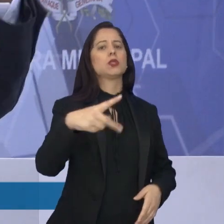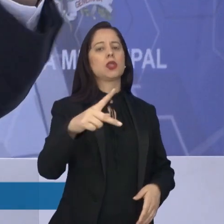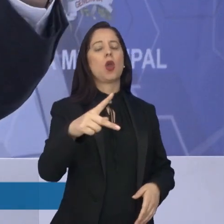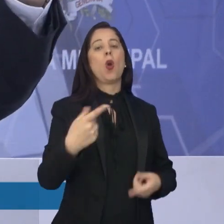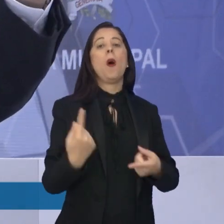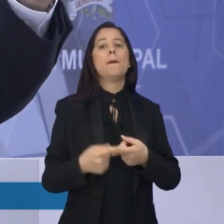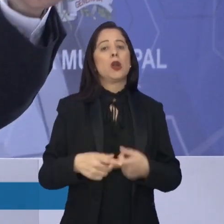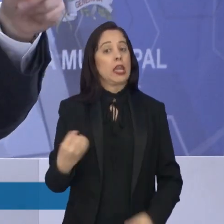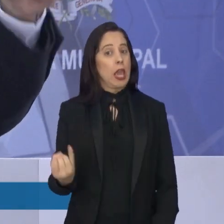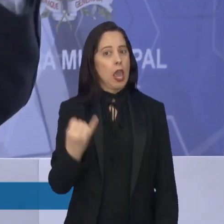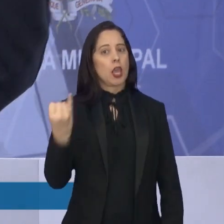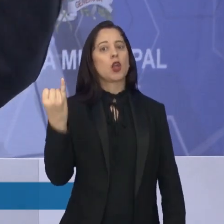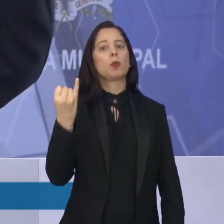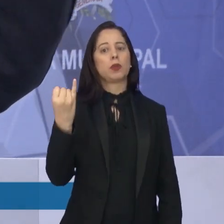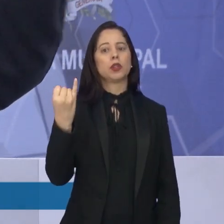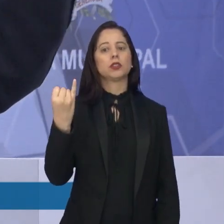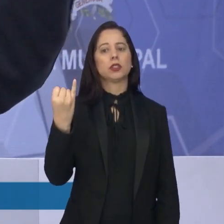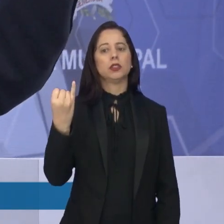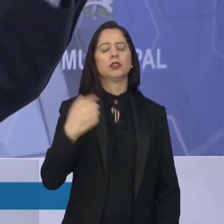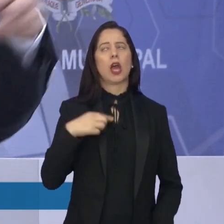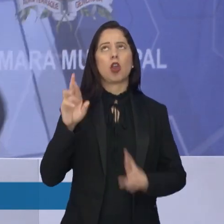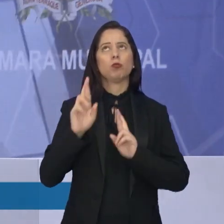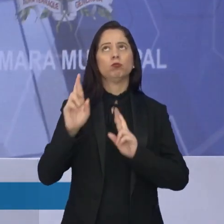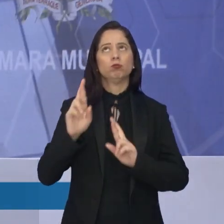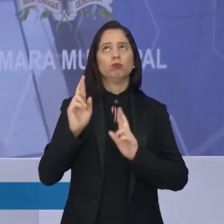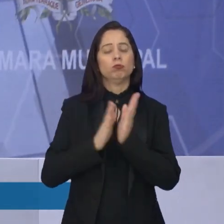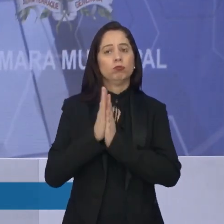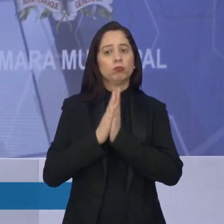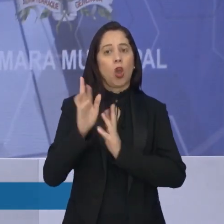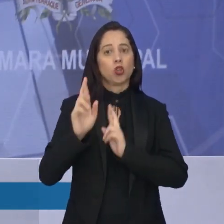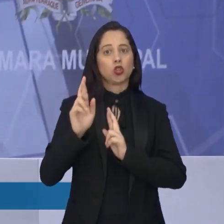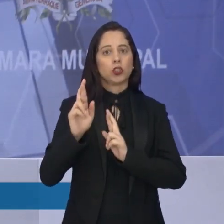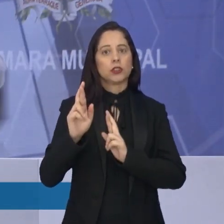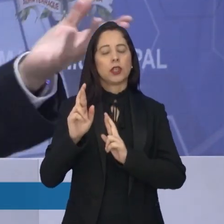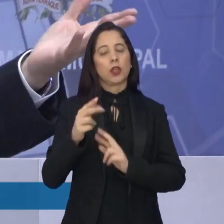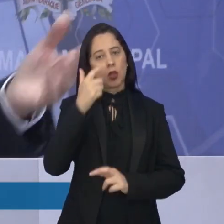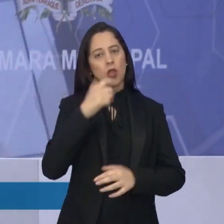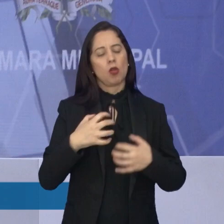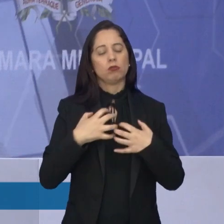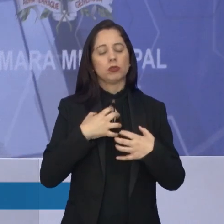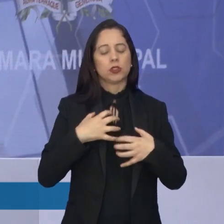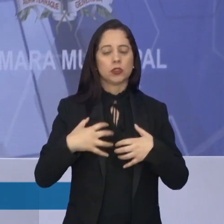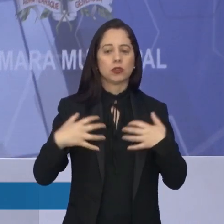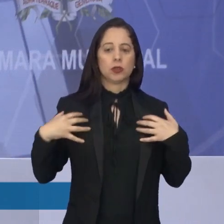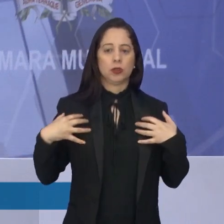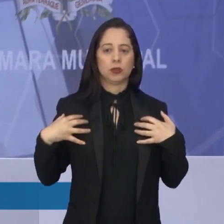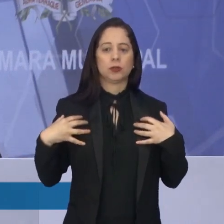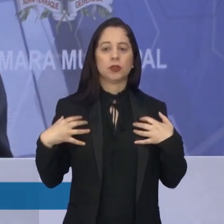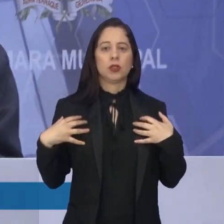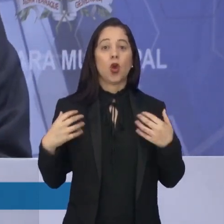importância nacional que seu livro tem. Meus dedos estão cruzados, tá? E é uma honra para mim estar aqui do seu lado hoje.